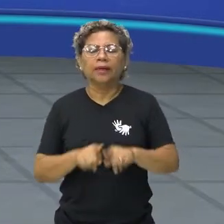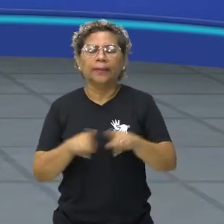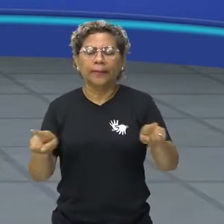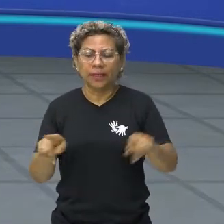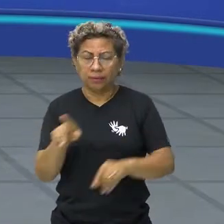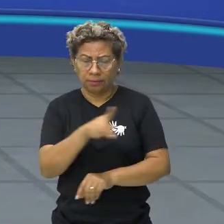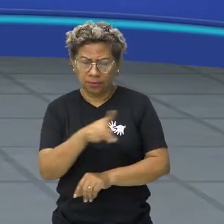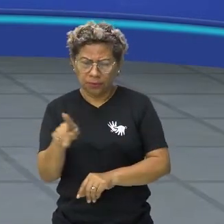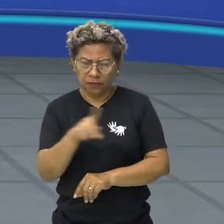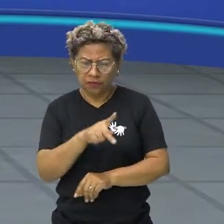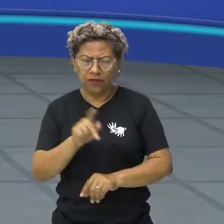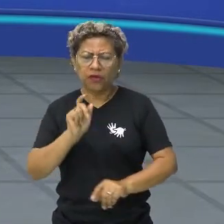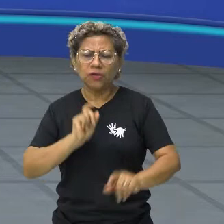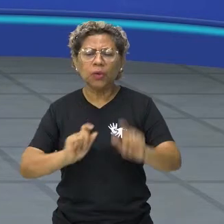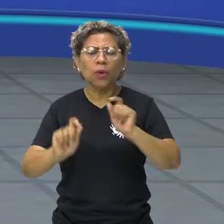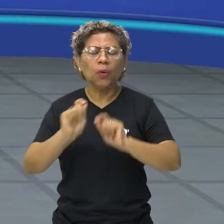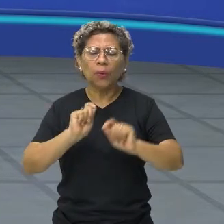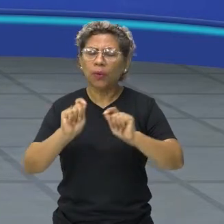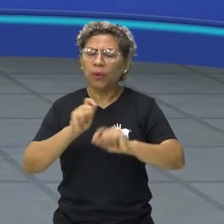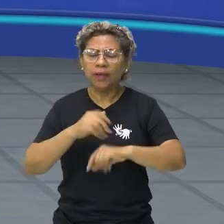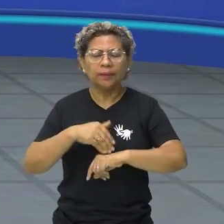esse multilateralismo